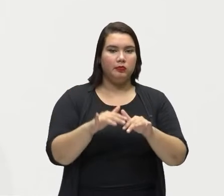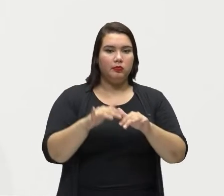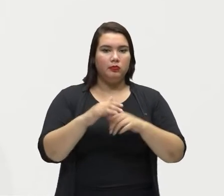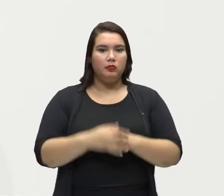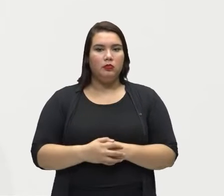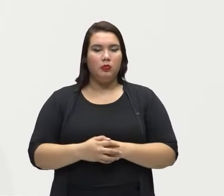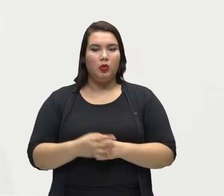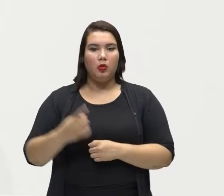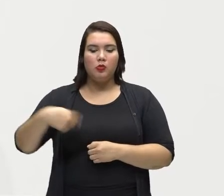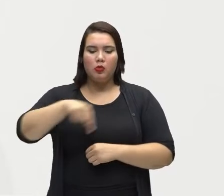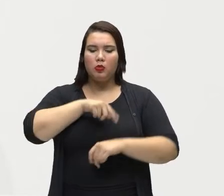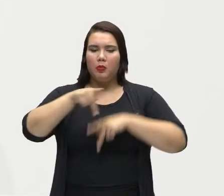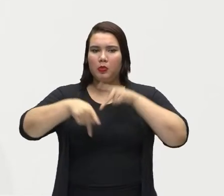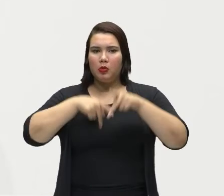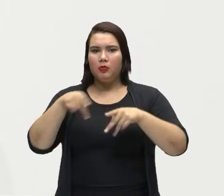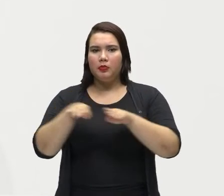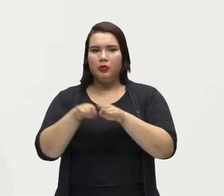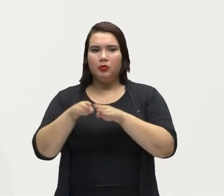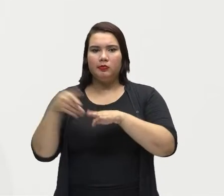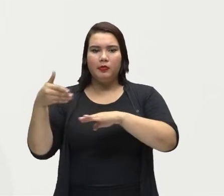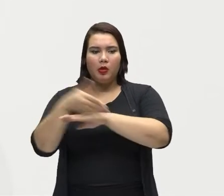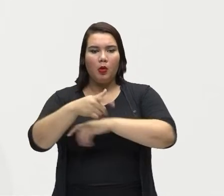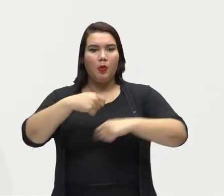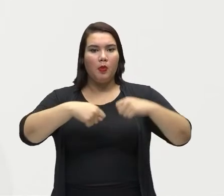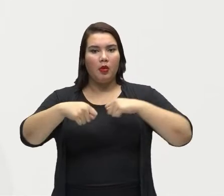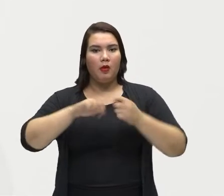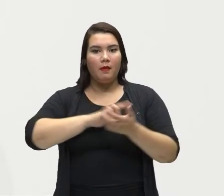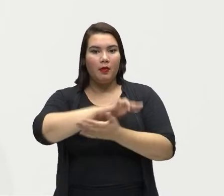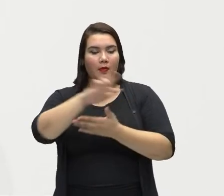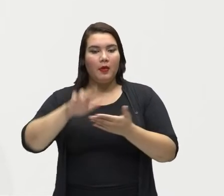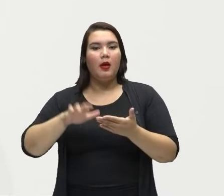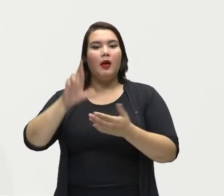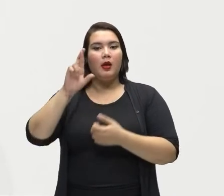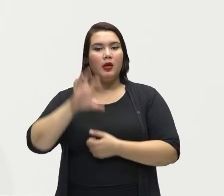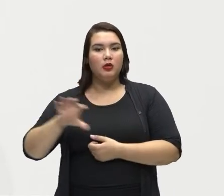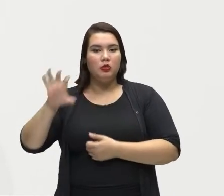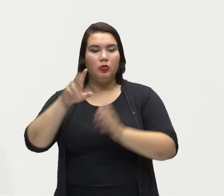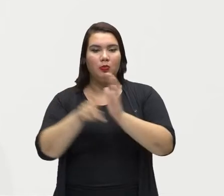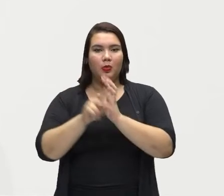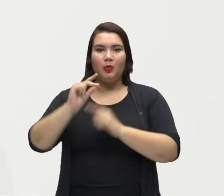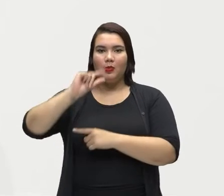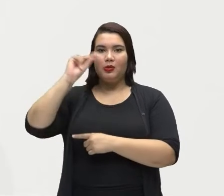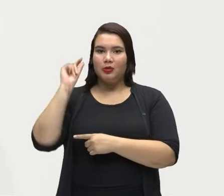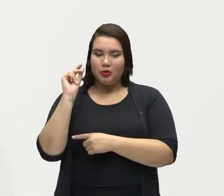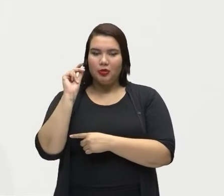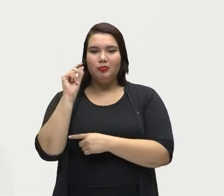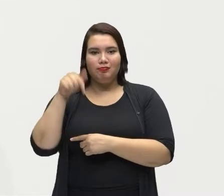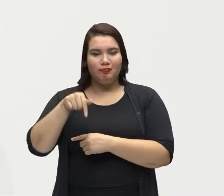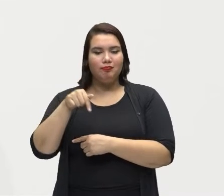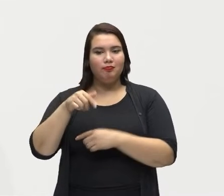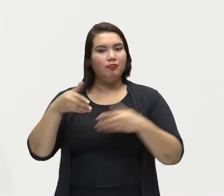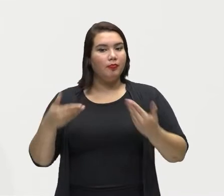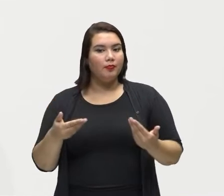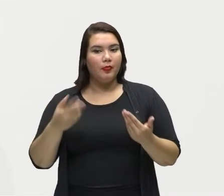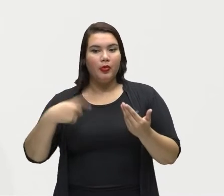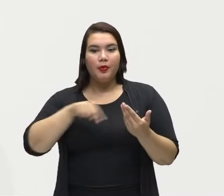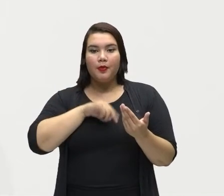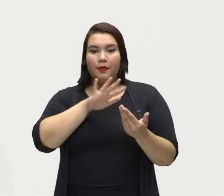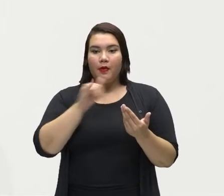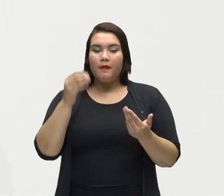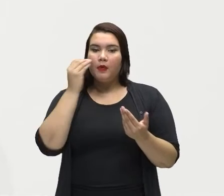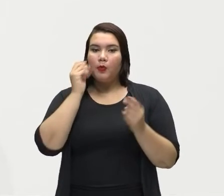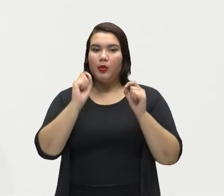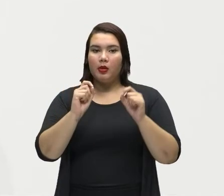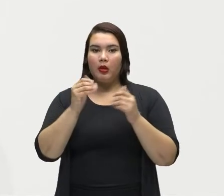os nossos, que passaram a controlar várias regiões do antigo império. Então a gente vai ver que logo depois